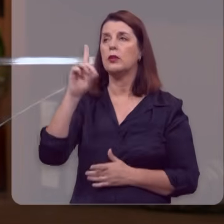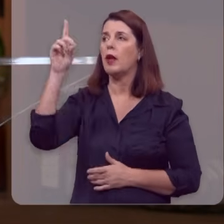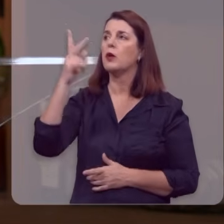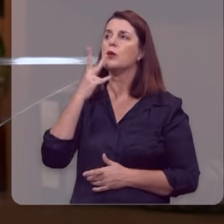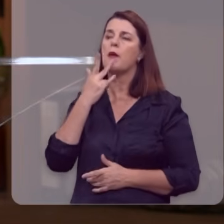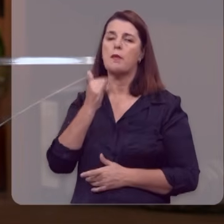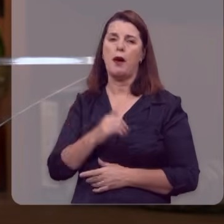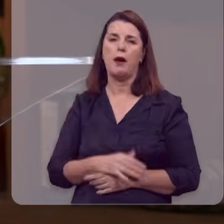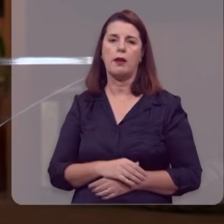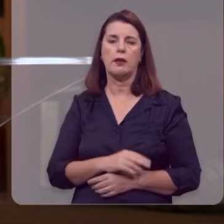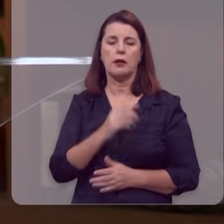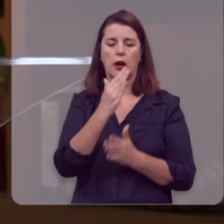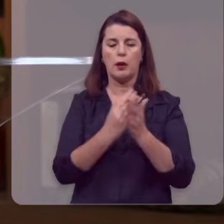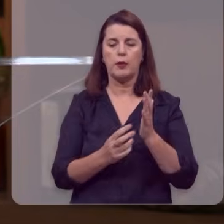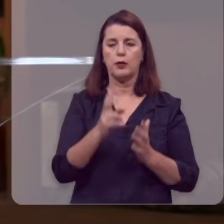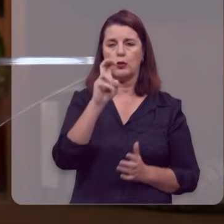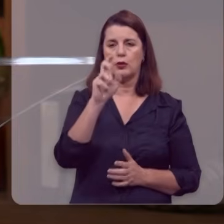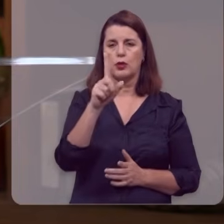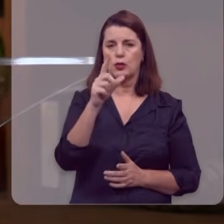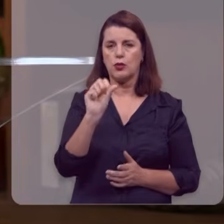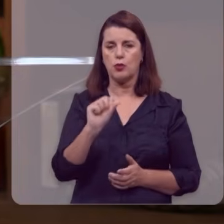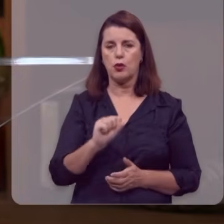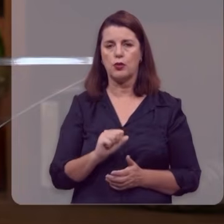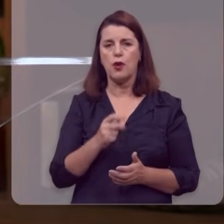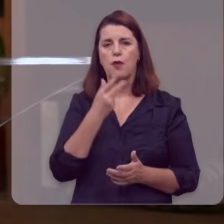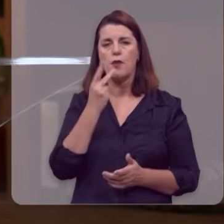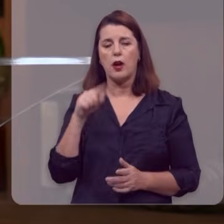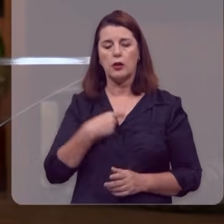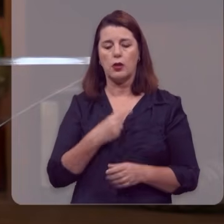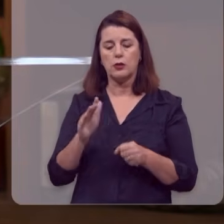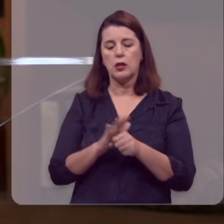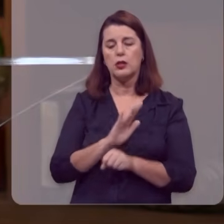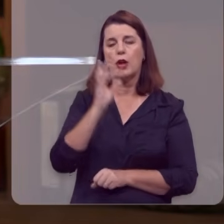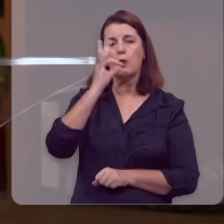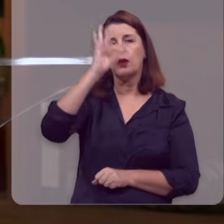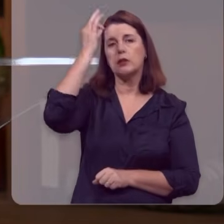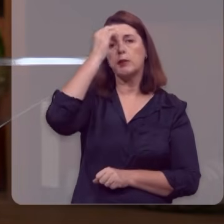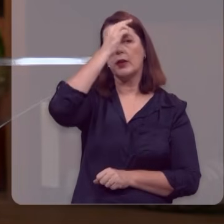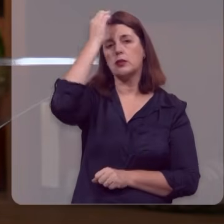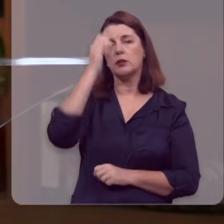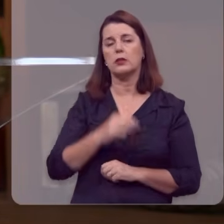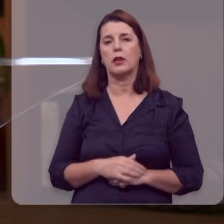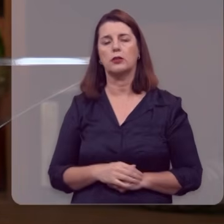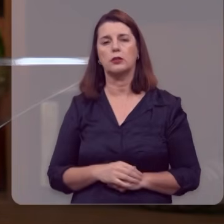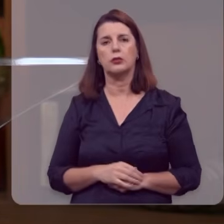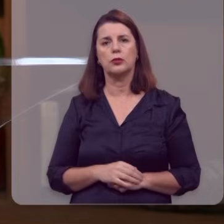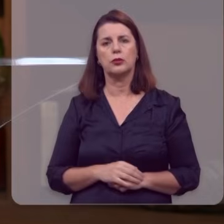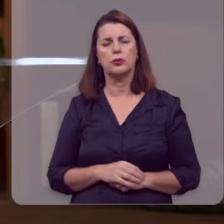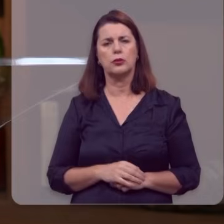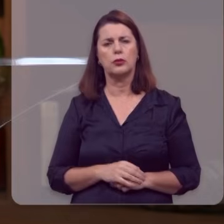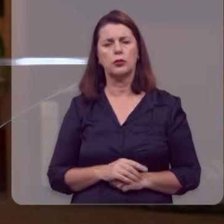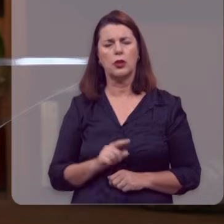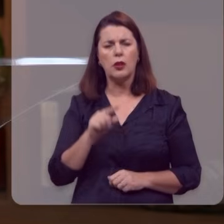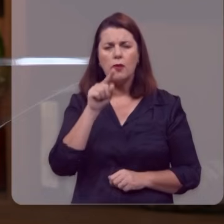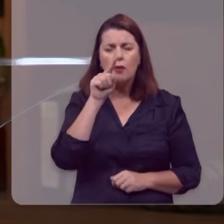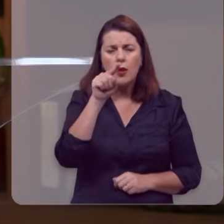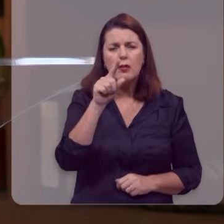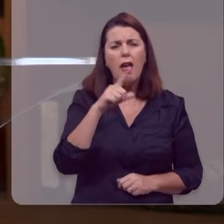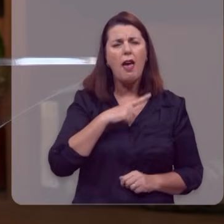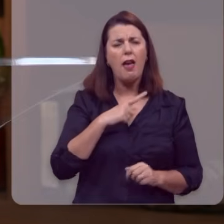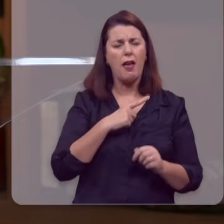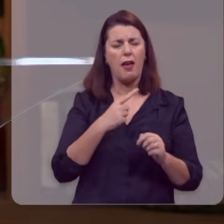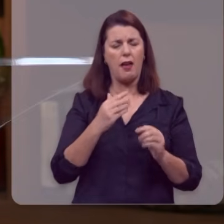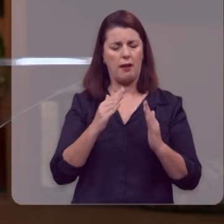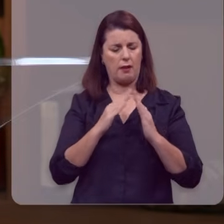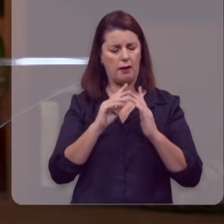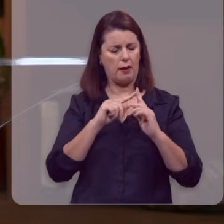Pai. No capítulo 5, versículo 18, diz: enchei-vos do Espírito, de tal maneira que você é a morada do